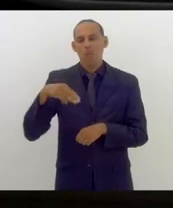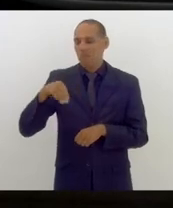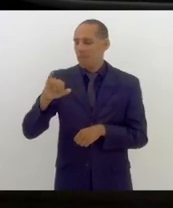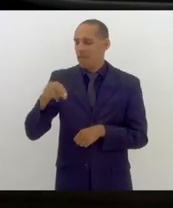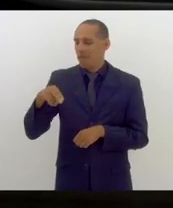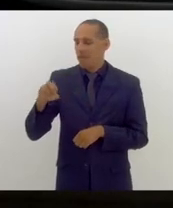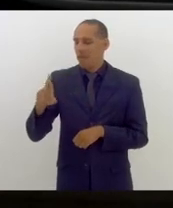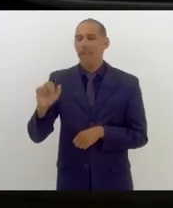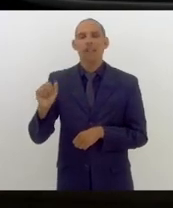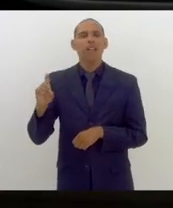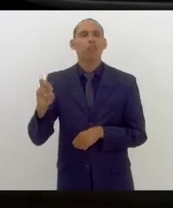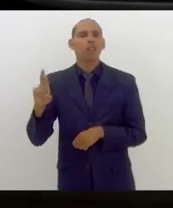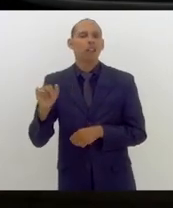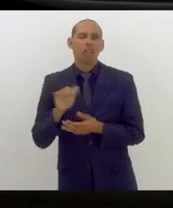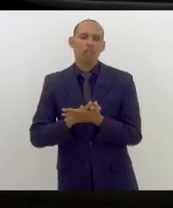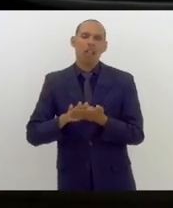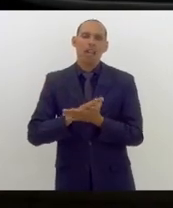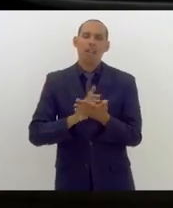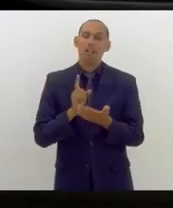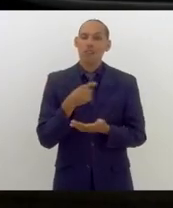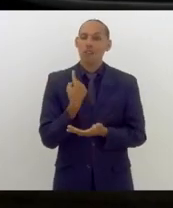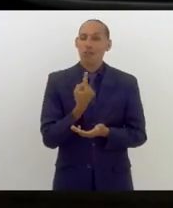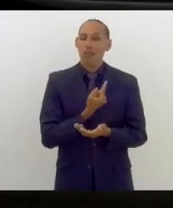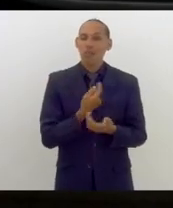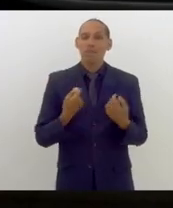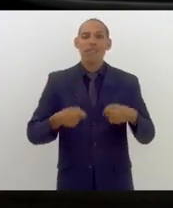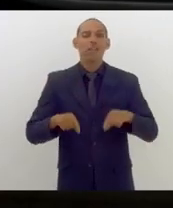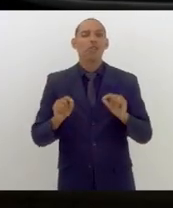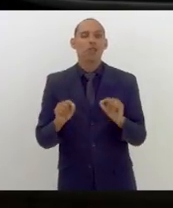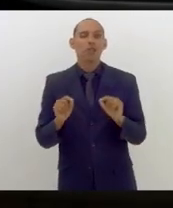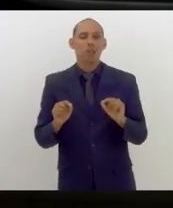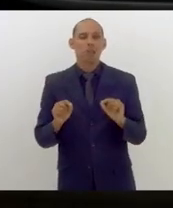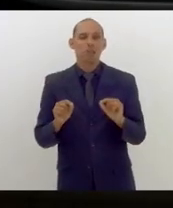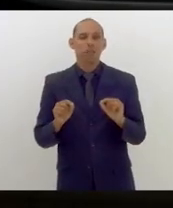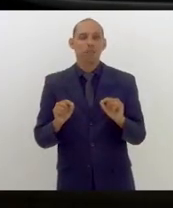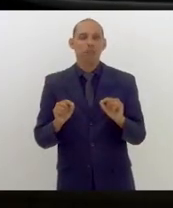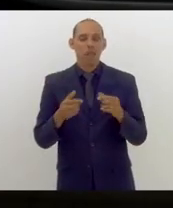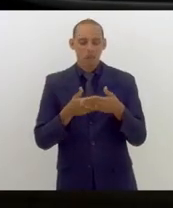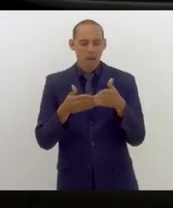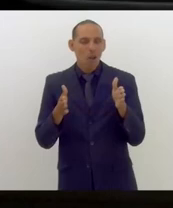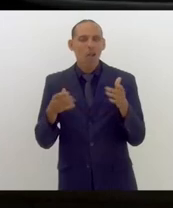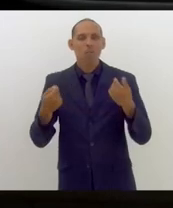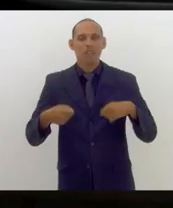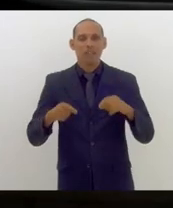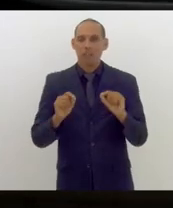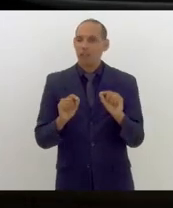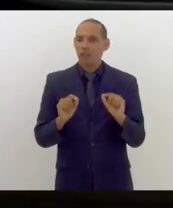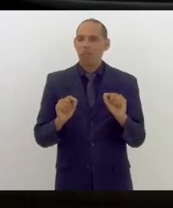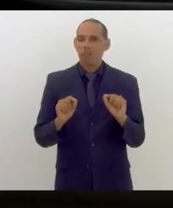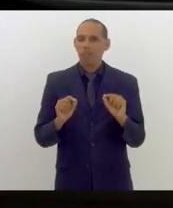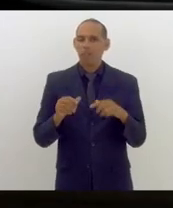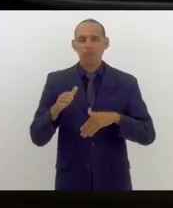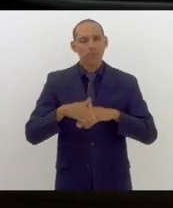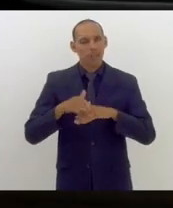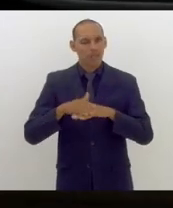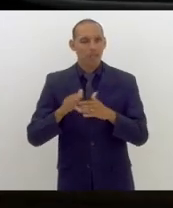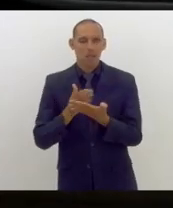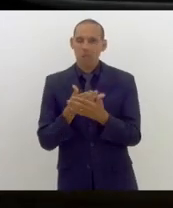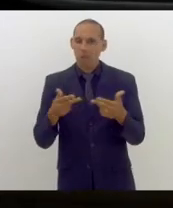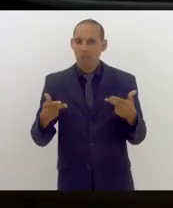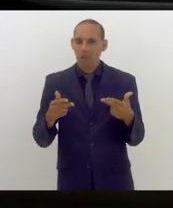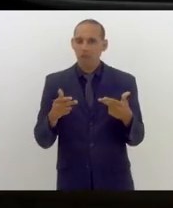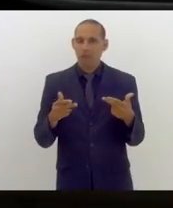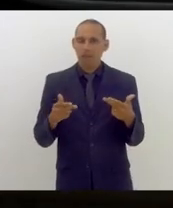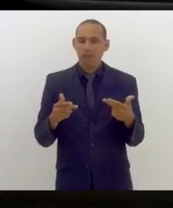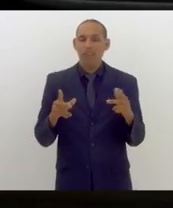tá então a gente na verdade a gente tem que se juntar num pacote e fazer realmente tem que fazer tá a